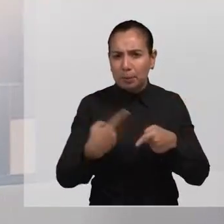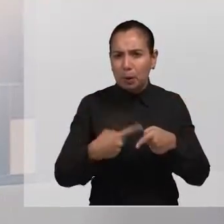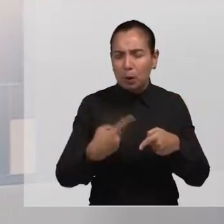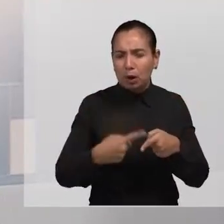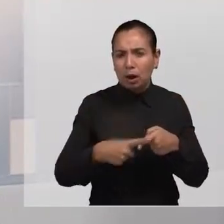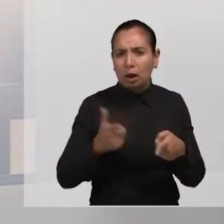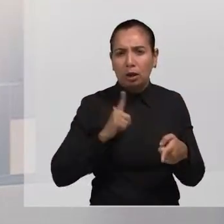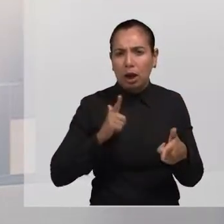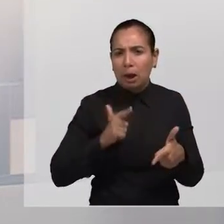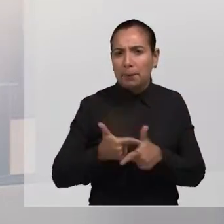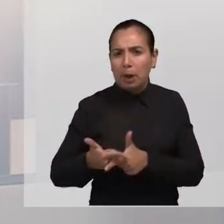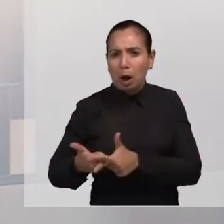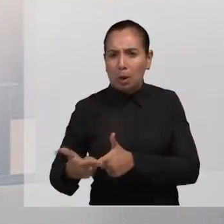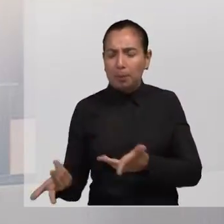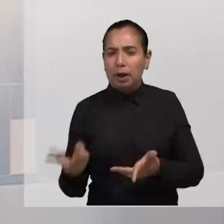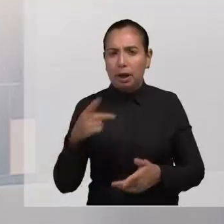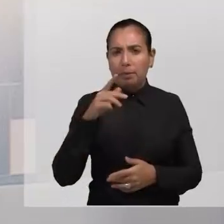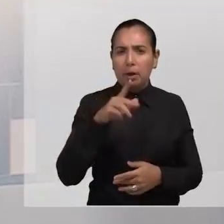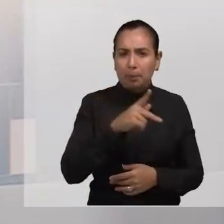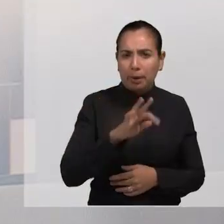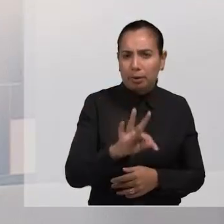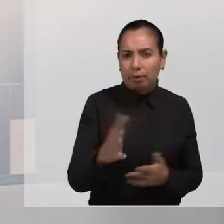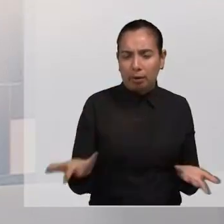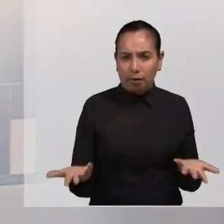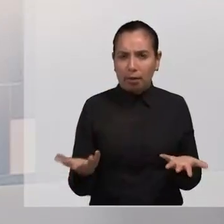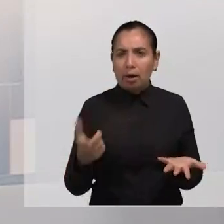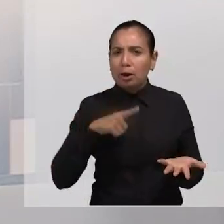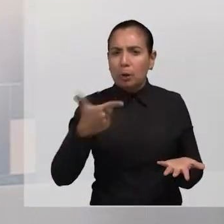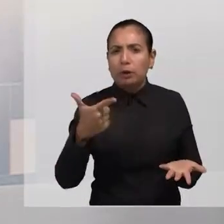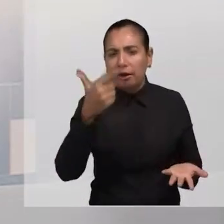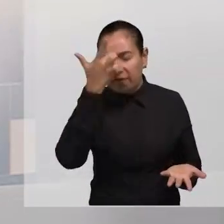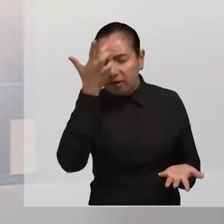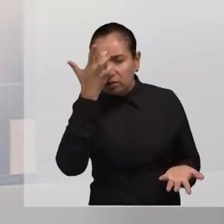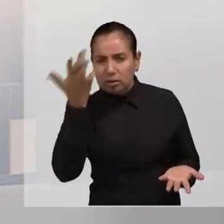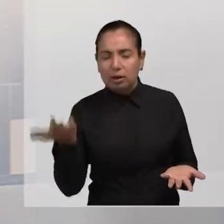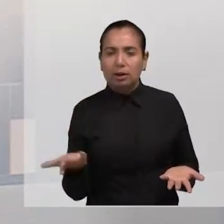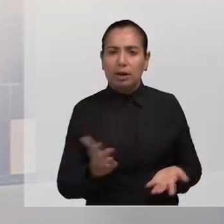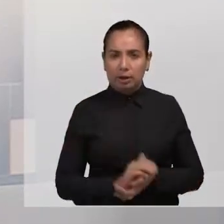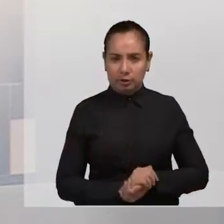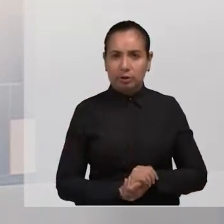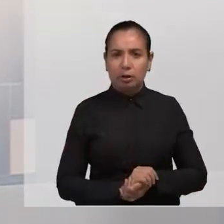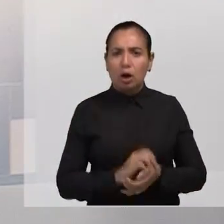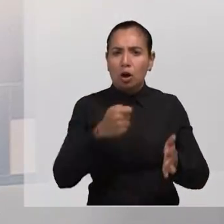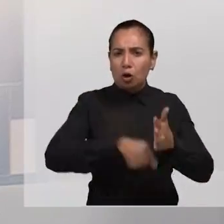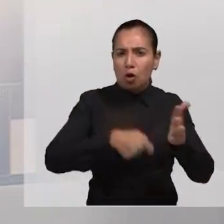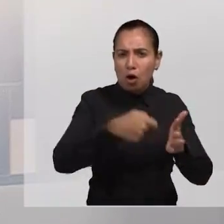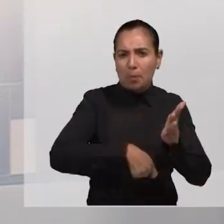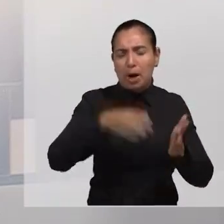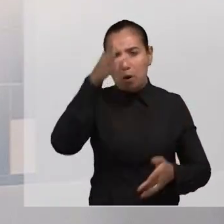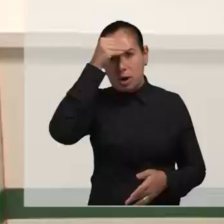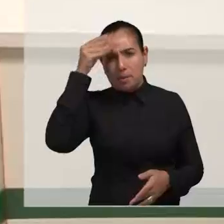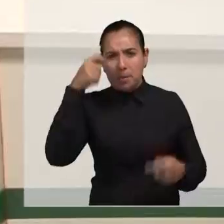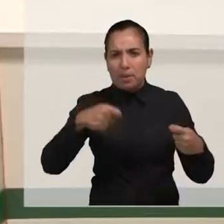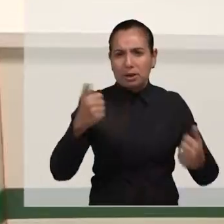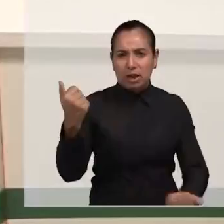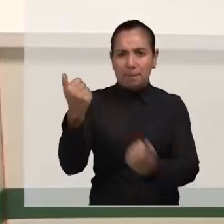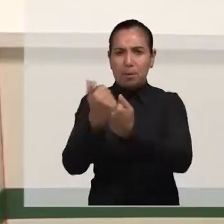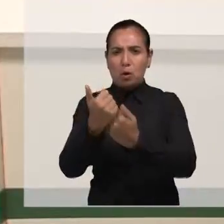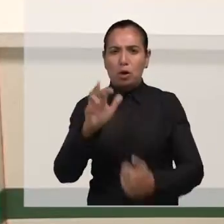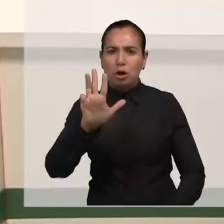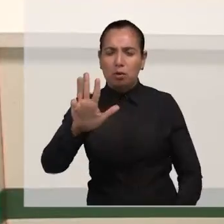Cid Ferreira Gomes. O governador, na época, criou um problema dentro do grupo dele, o ex-governador Cid Gomes, e apoiou o candidato do PT, diferente do partido